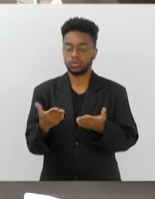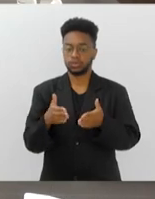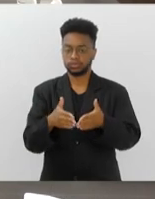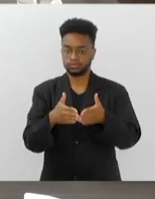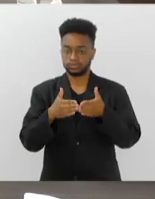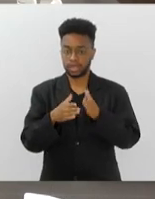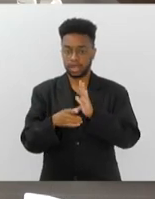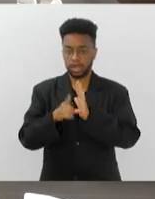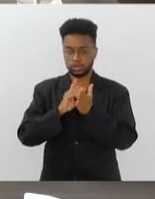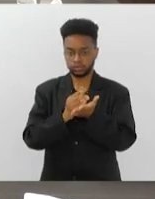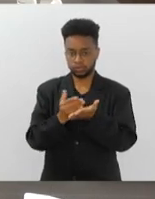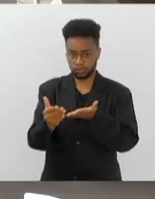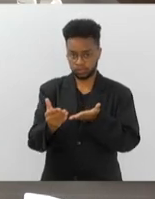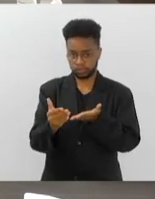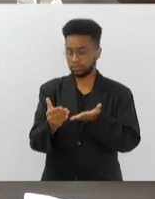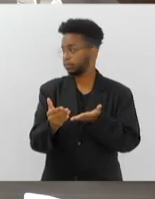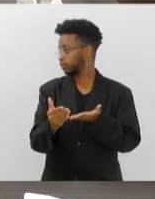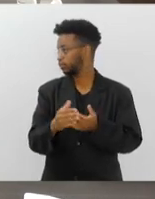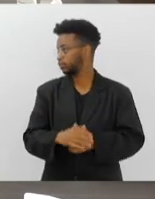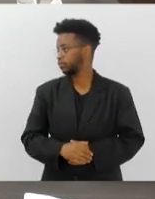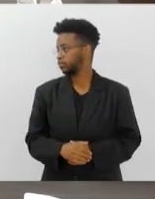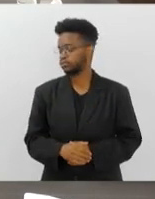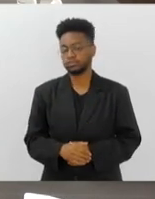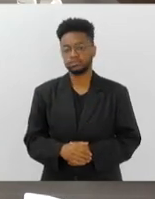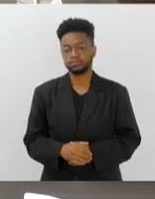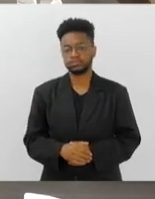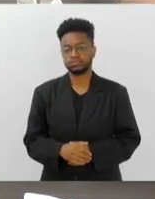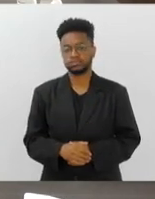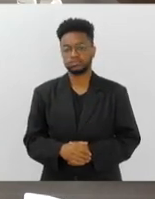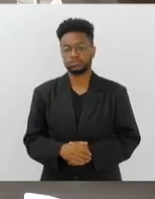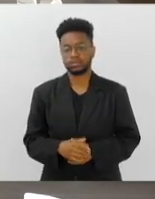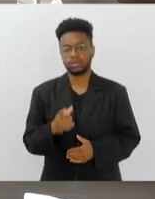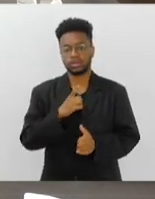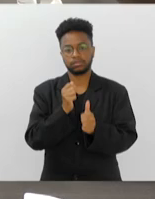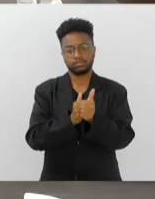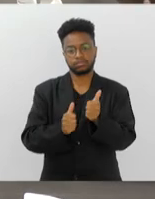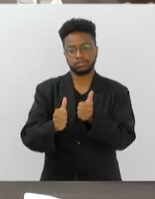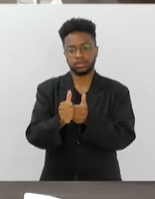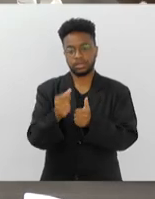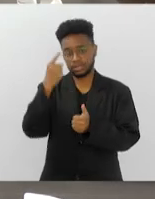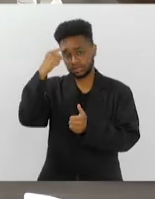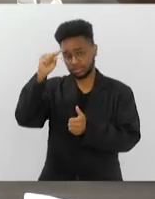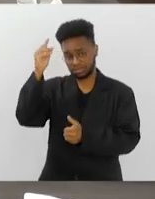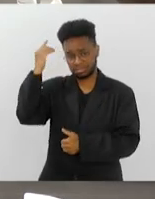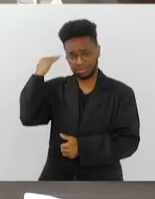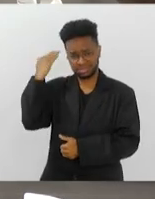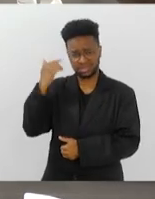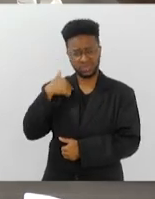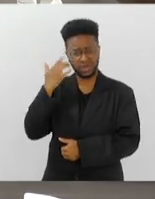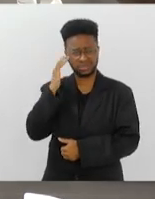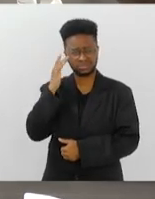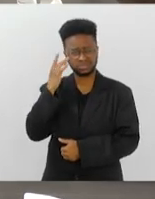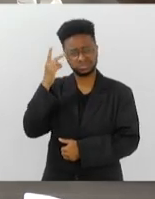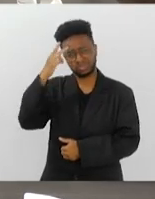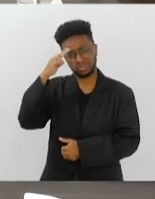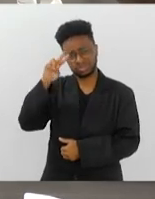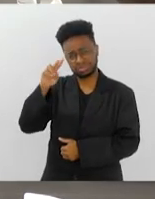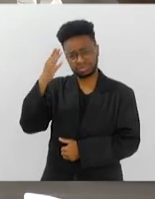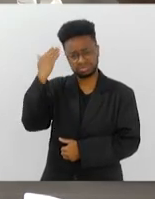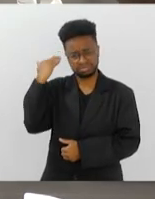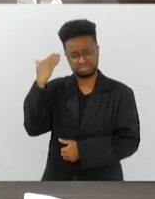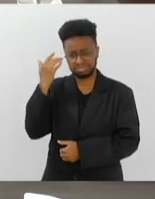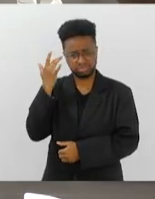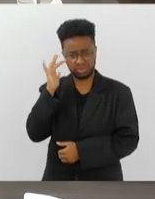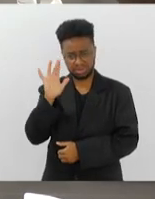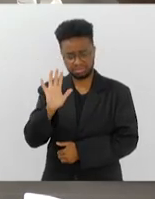licença antes de iniciarmos por uma questão de ordem. Na semana passada, a gente, não sei se foi na passada ou na retrasada, a gente votou um